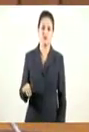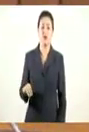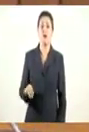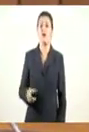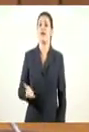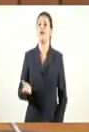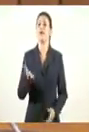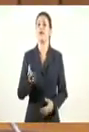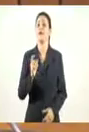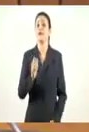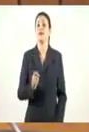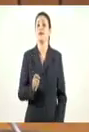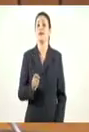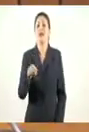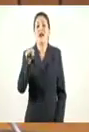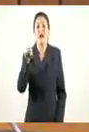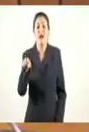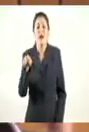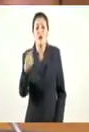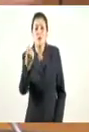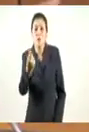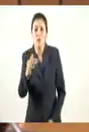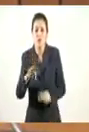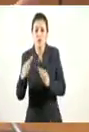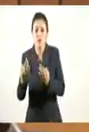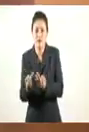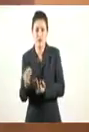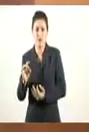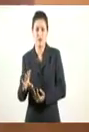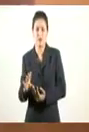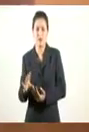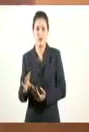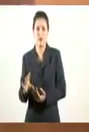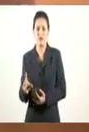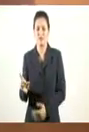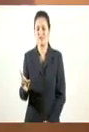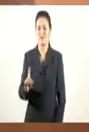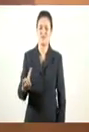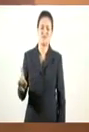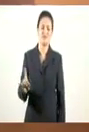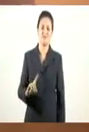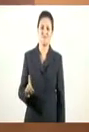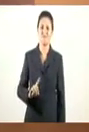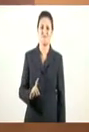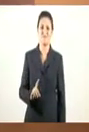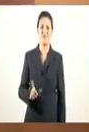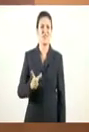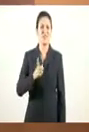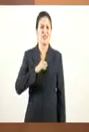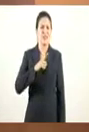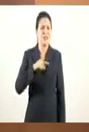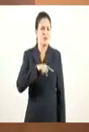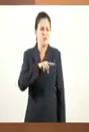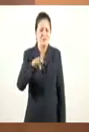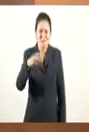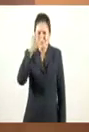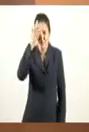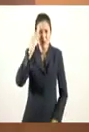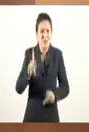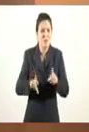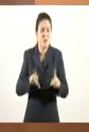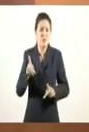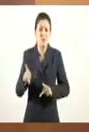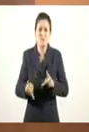pessoas, mas é um quadro que atinge milhares, milhões de conterrâneos maranhenses. Aquilo